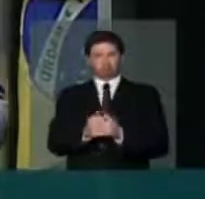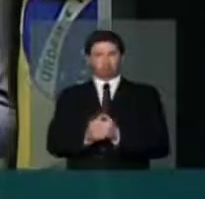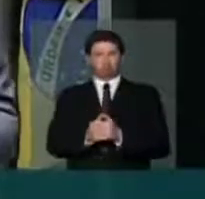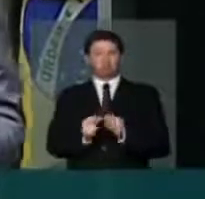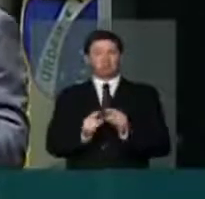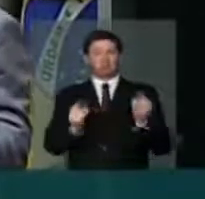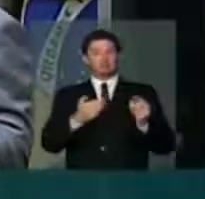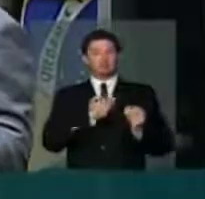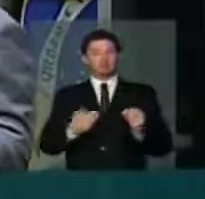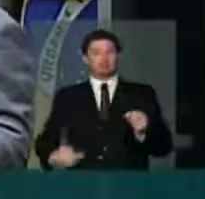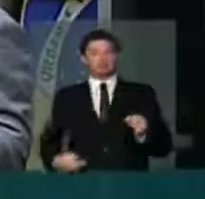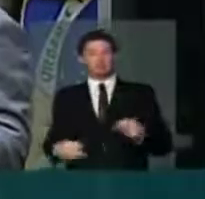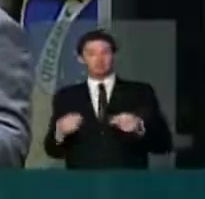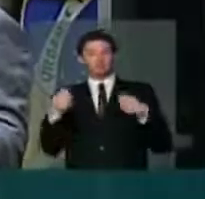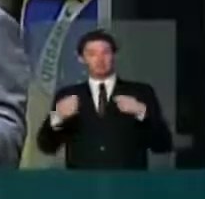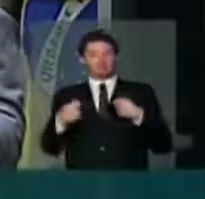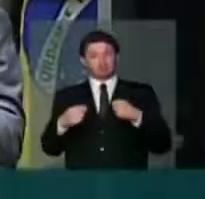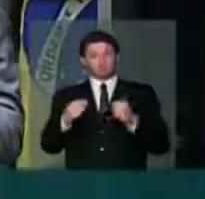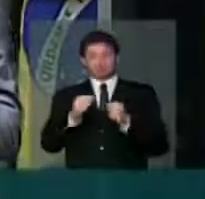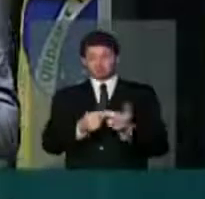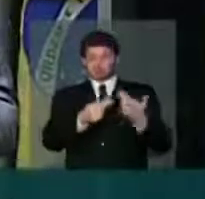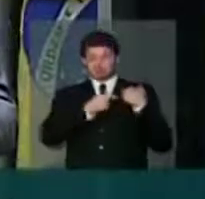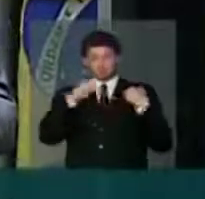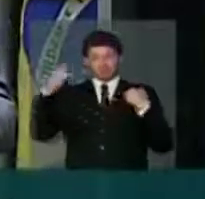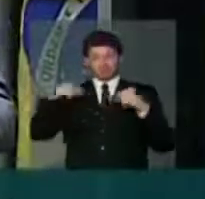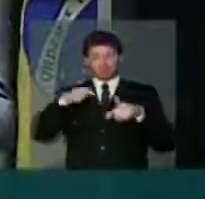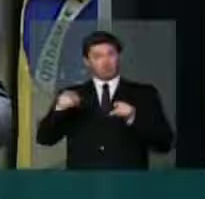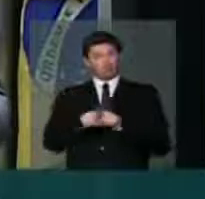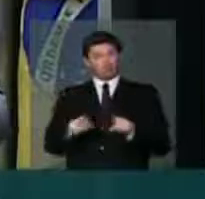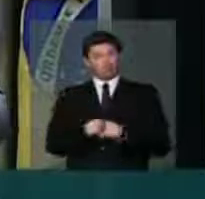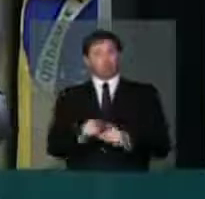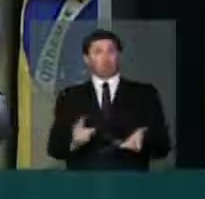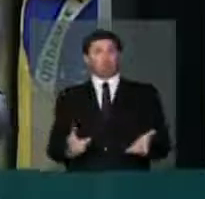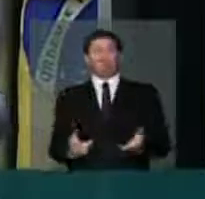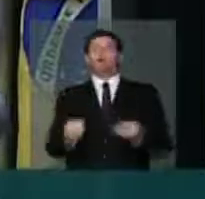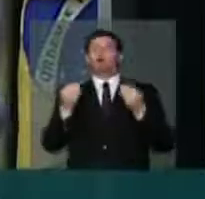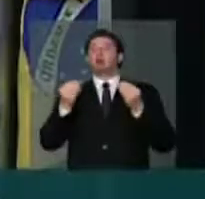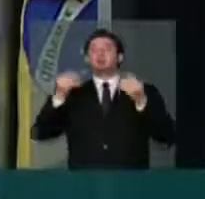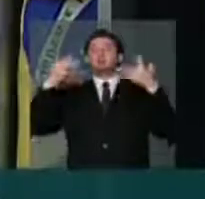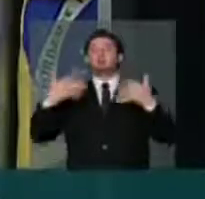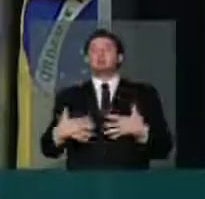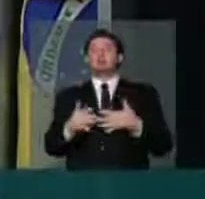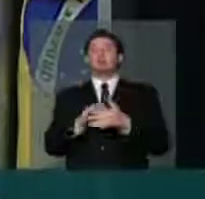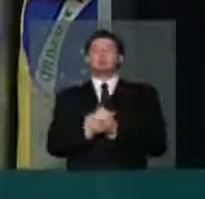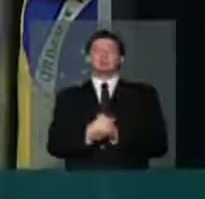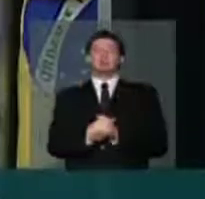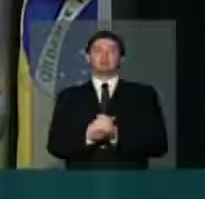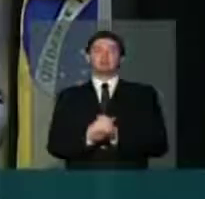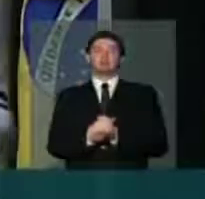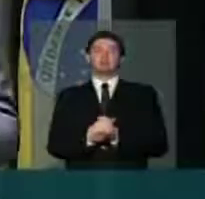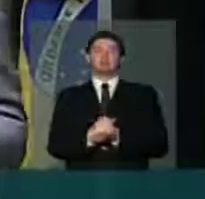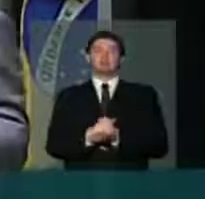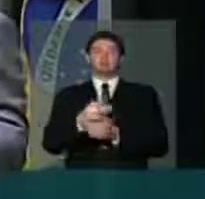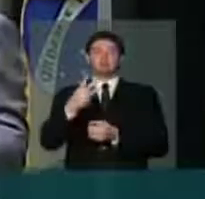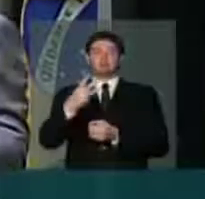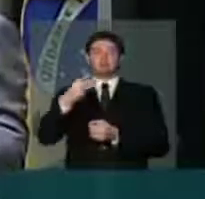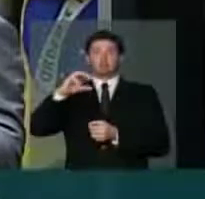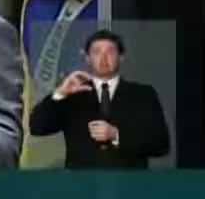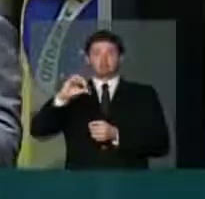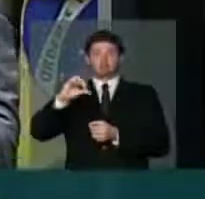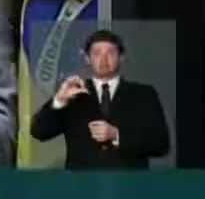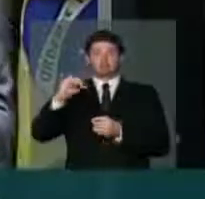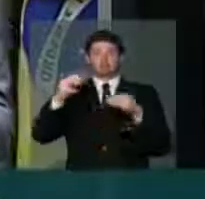mas o governo precisa fazer a sua parte. Como explicar, senhores deputados,